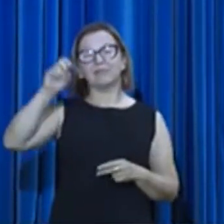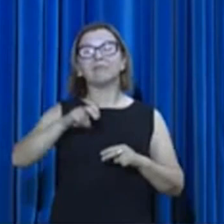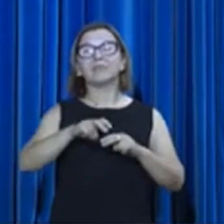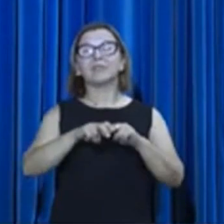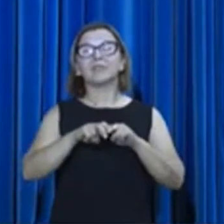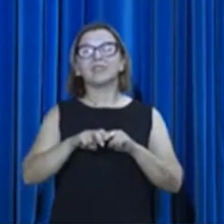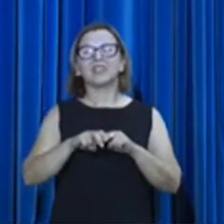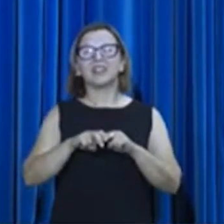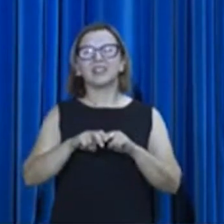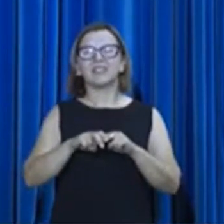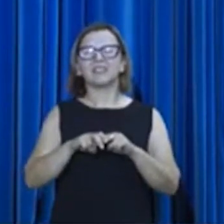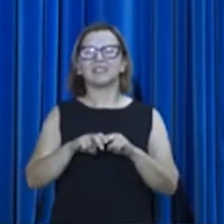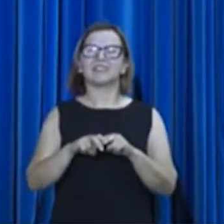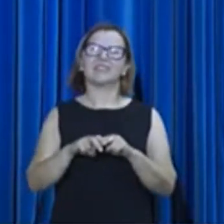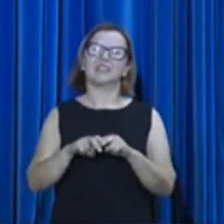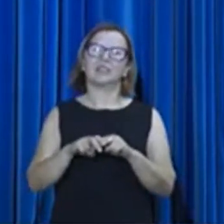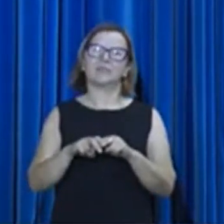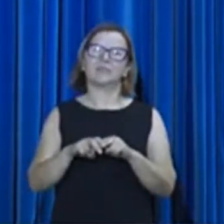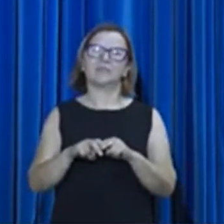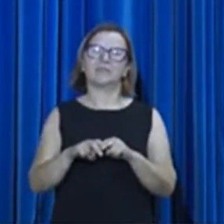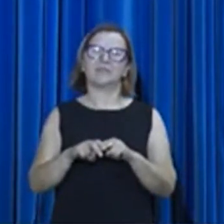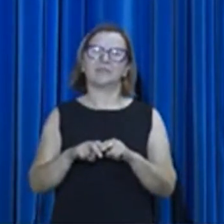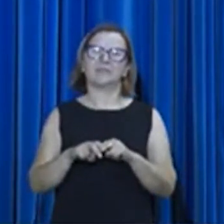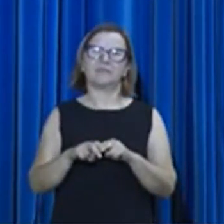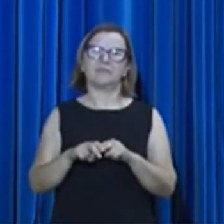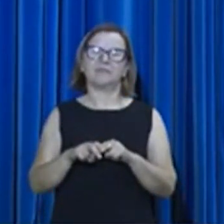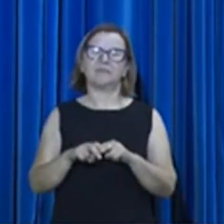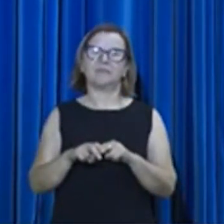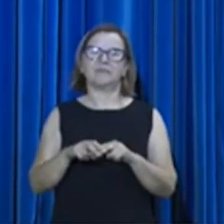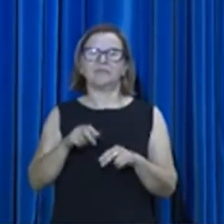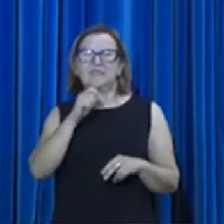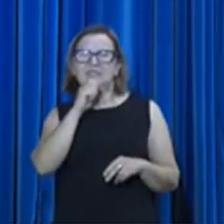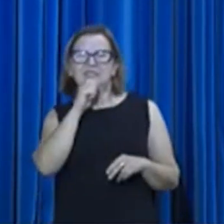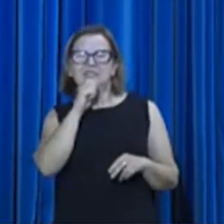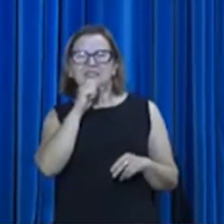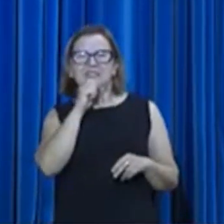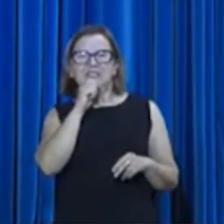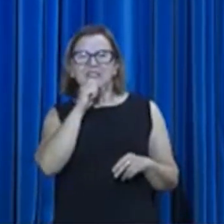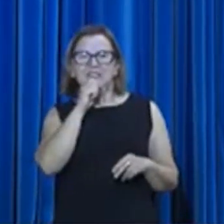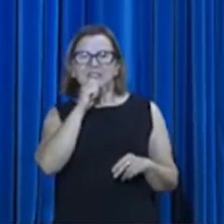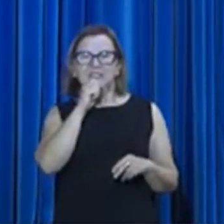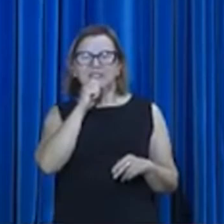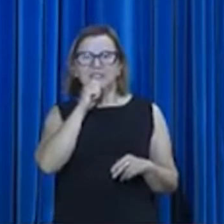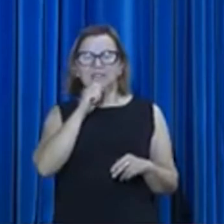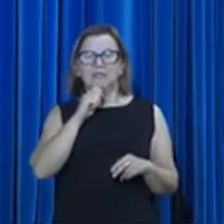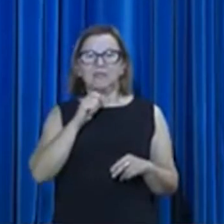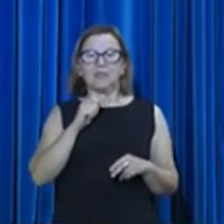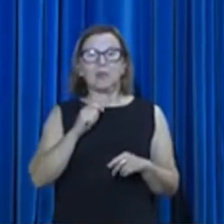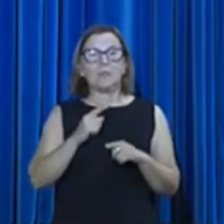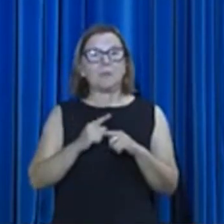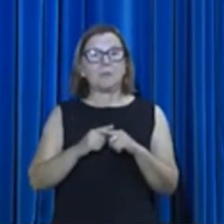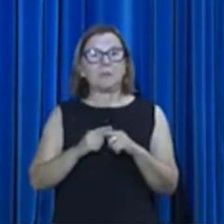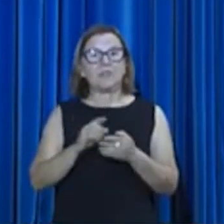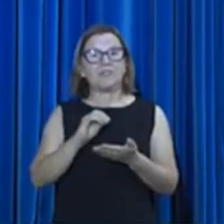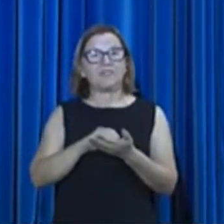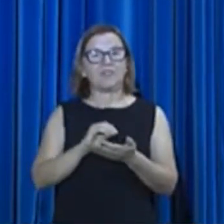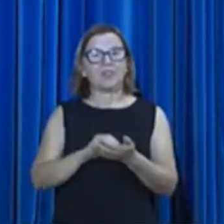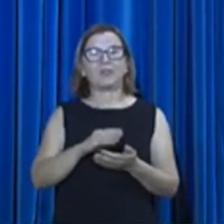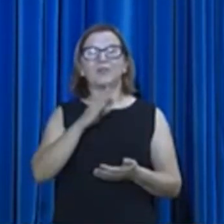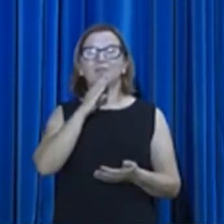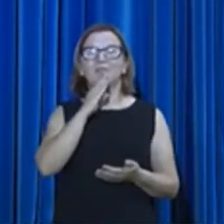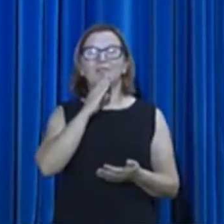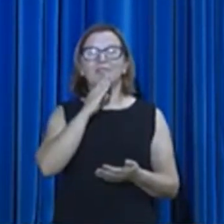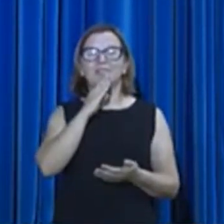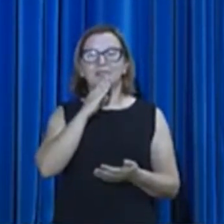da superficialidade com que lidam com a própria palavra de Deus. Difícil